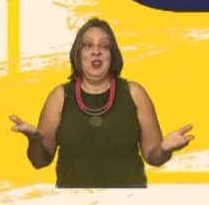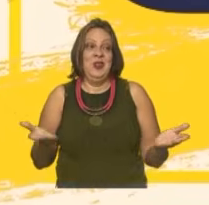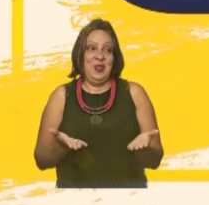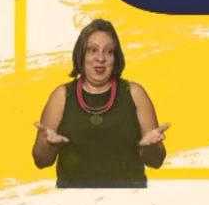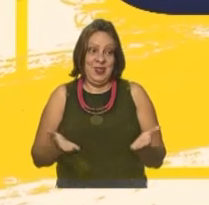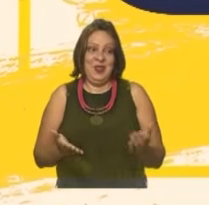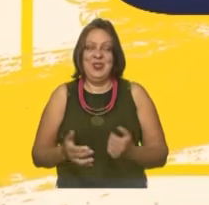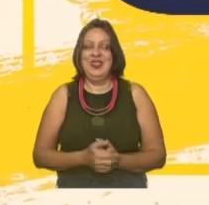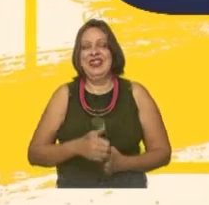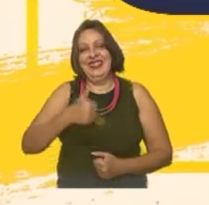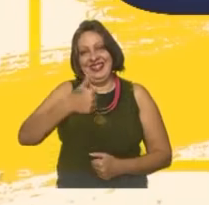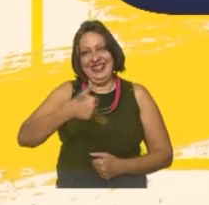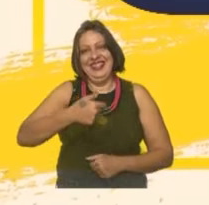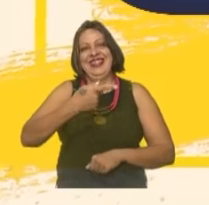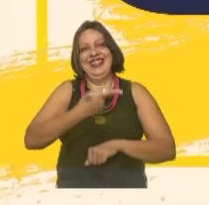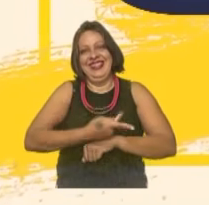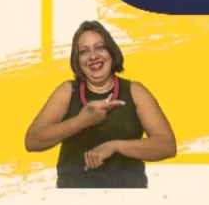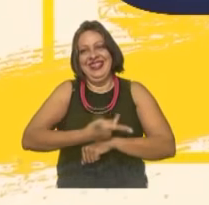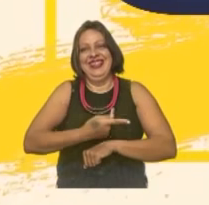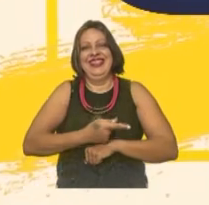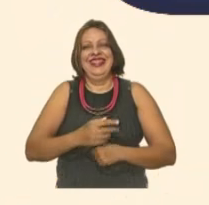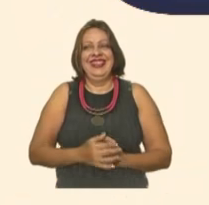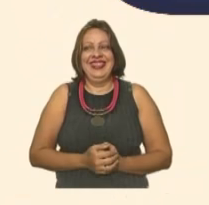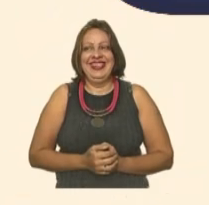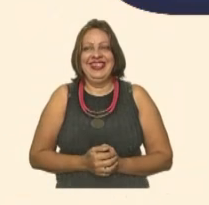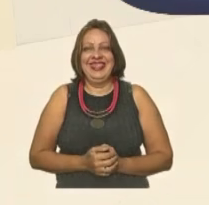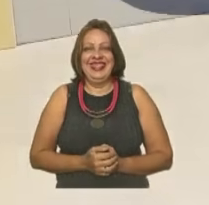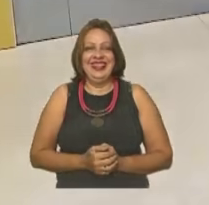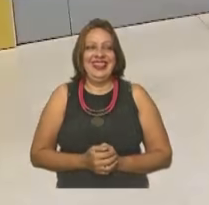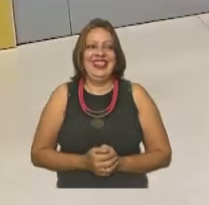R$5.000 agora no primeiro prêmio.